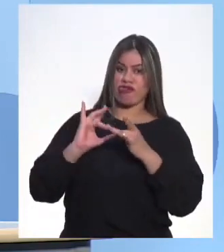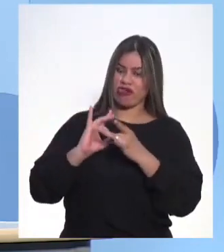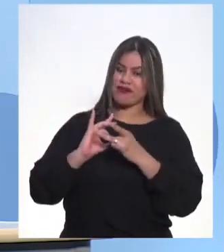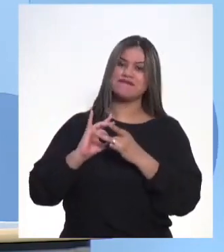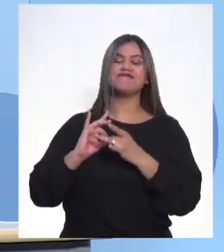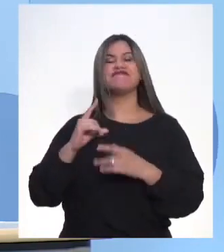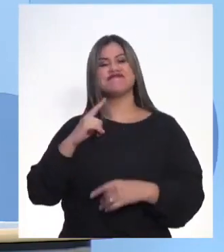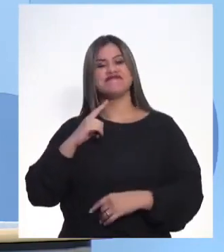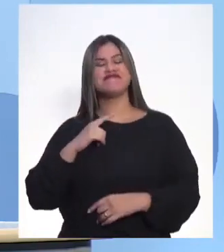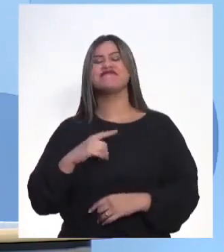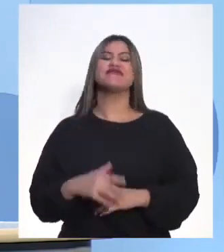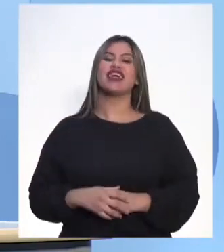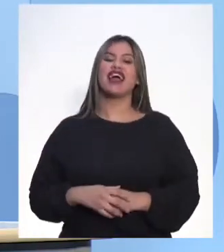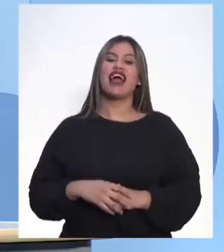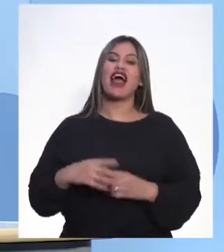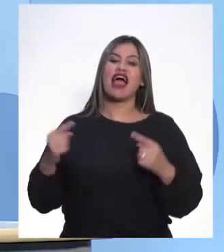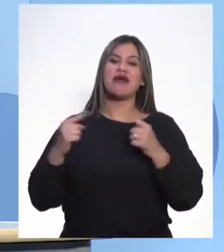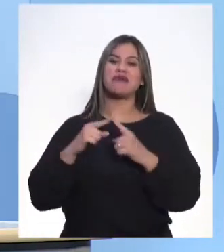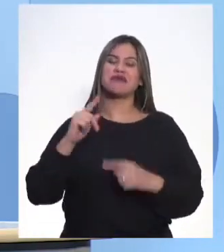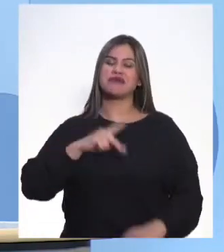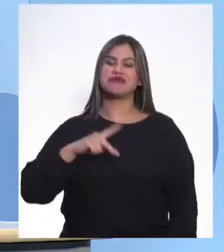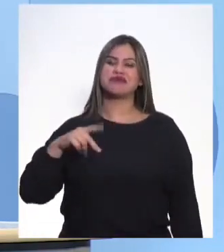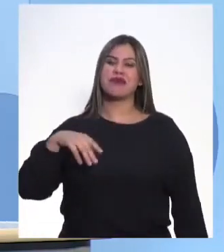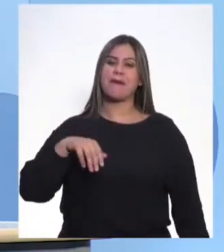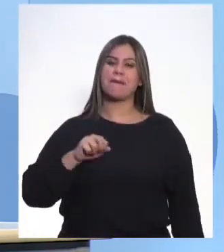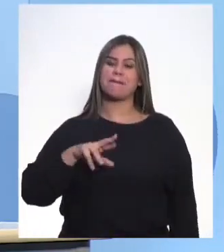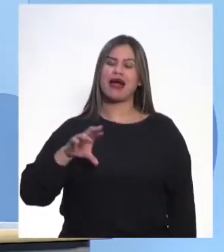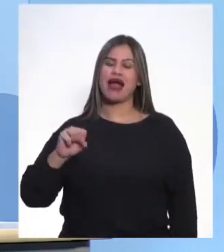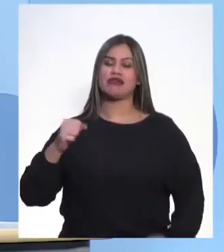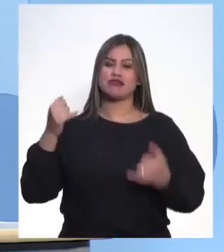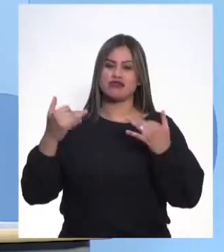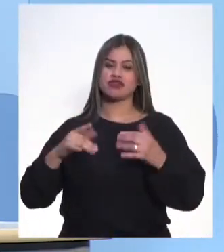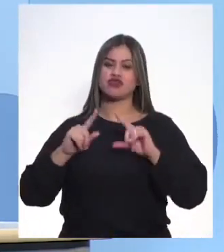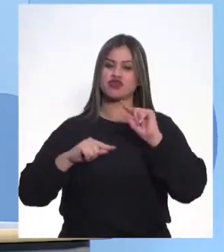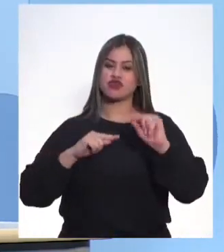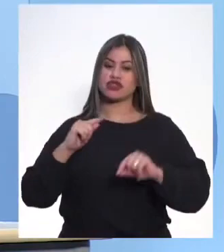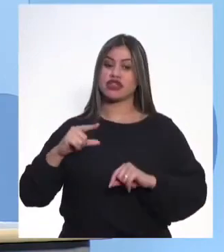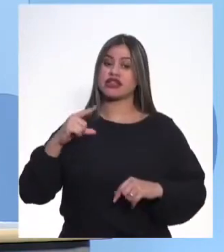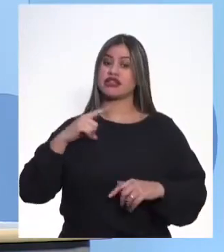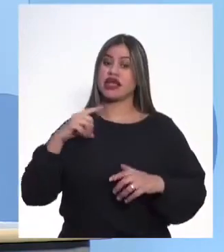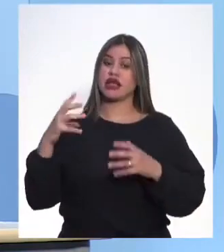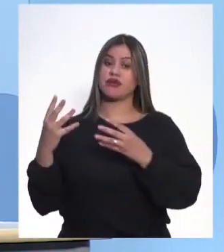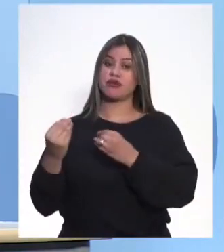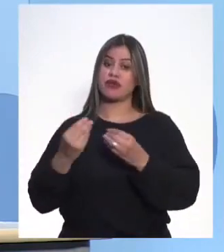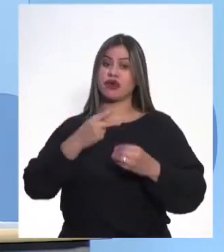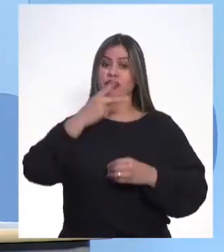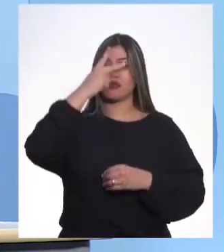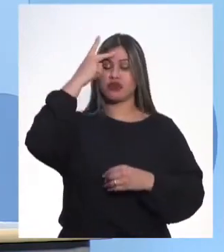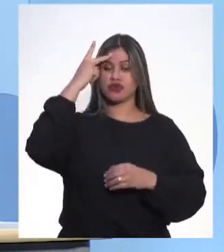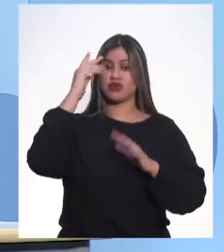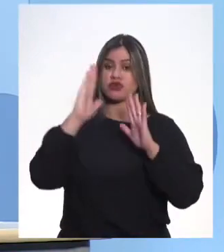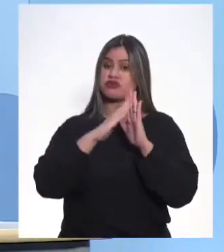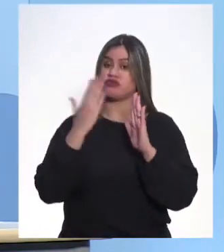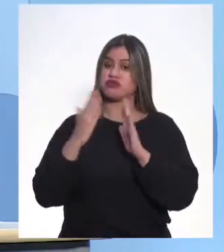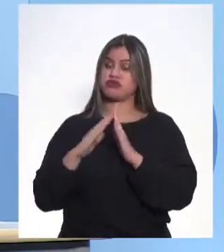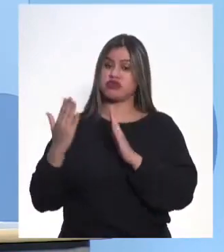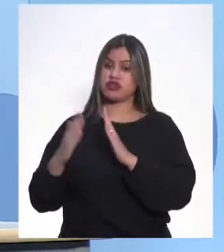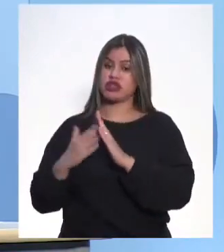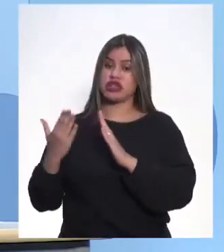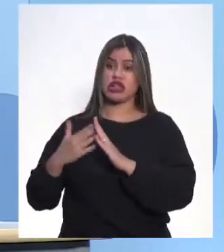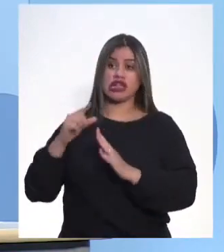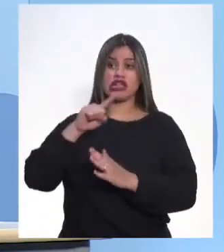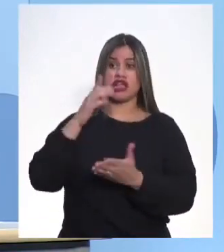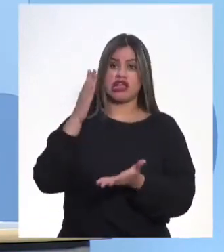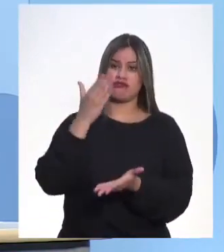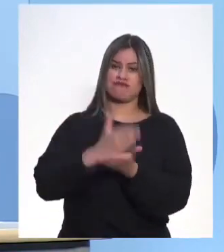nesse sentido, teve uma fala também do professor Marcos, que ele diz o seguinte, existe uma grande parte das pessoas que moram na periferia e que são excluídos,